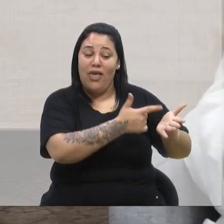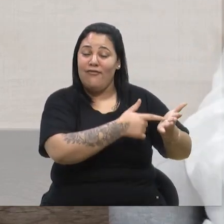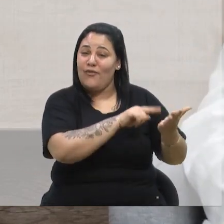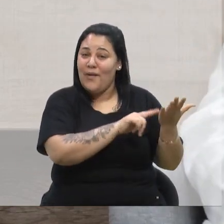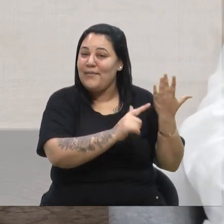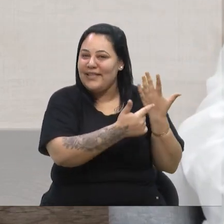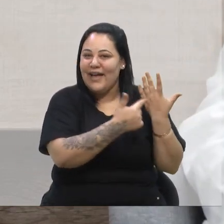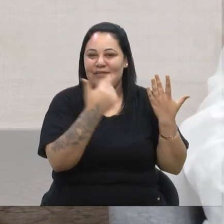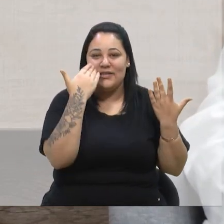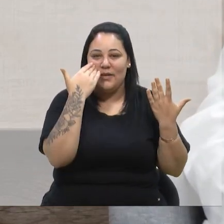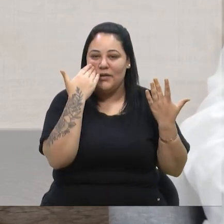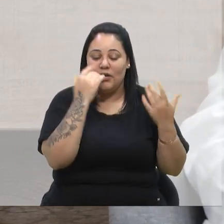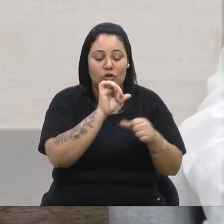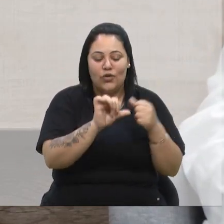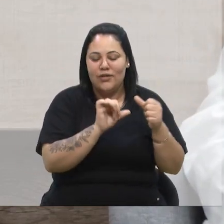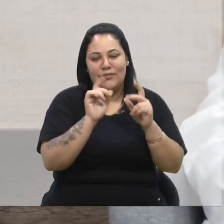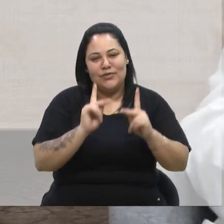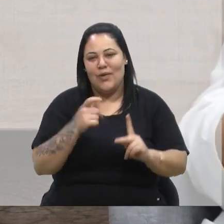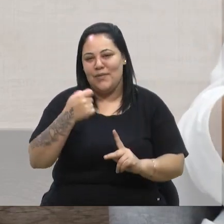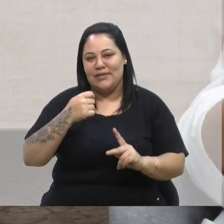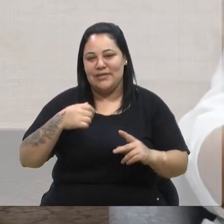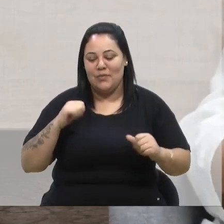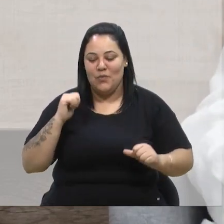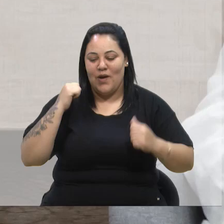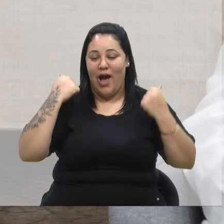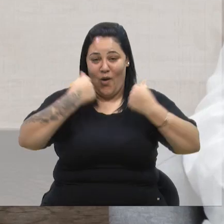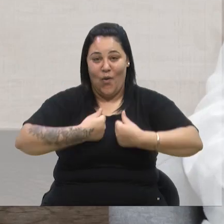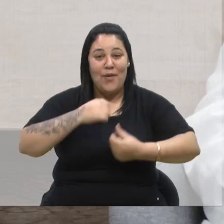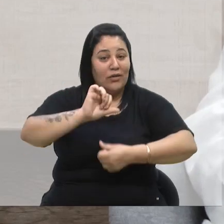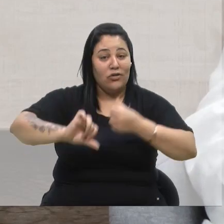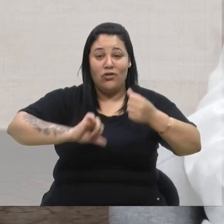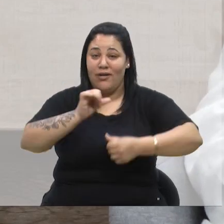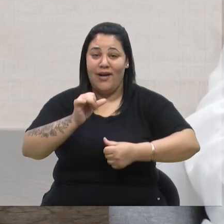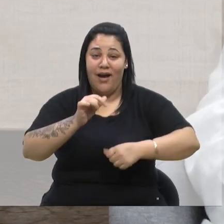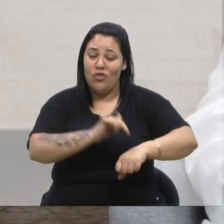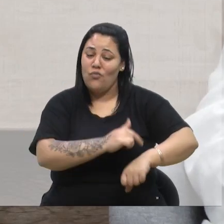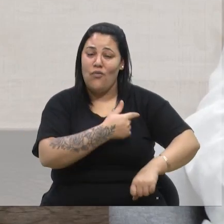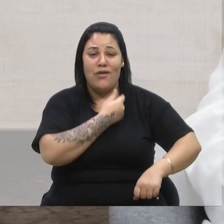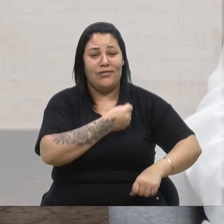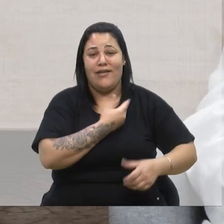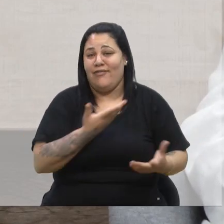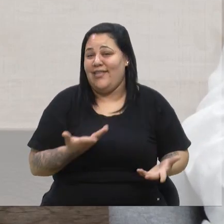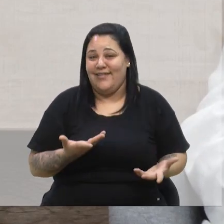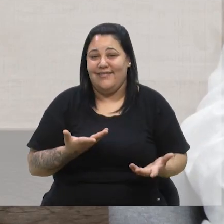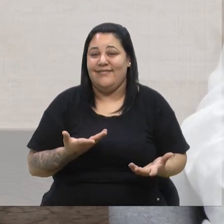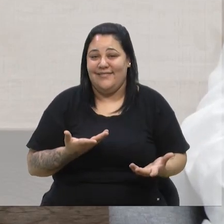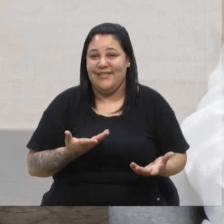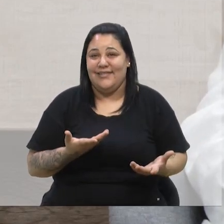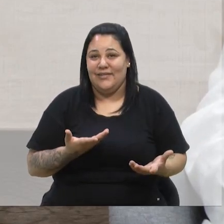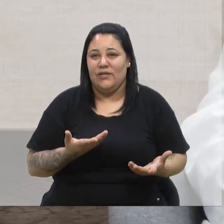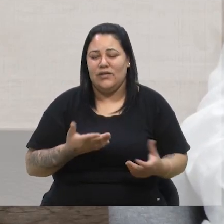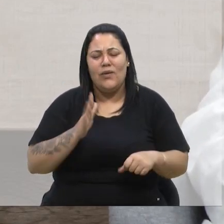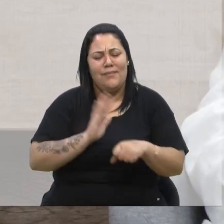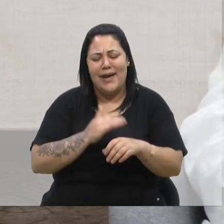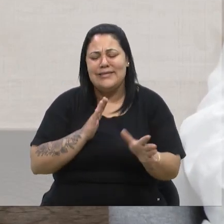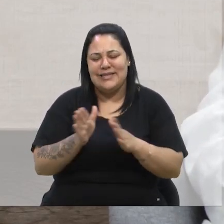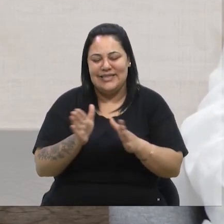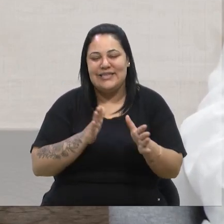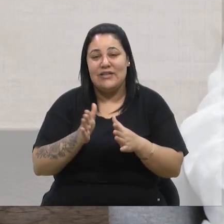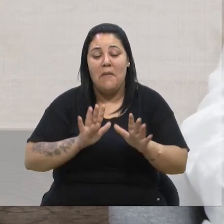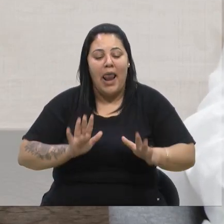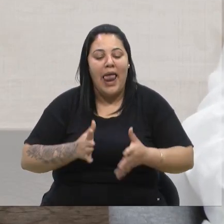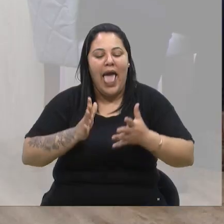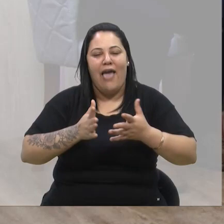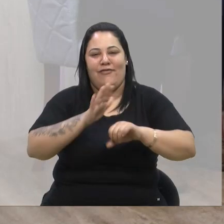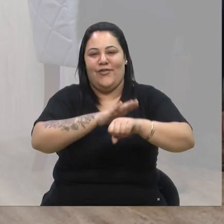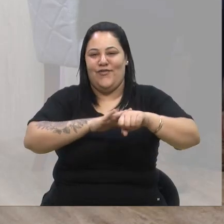as pessoas têm que trocar de vestido em algum momento, trocar de roupa, né? Em algum momento da vida. Então fica mais acessível, eu acho, para as